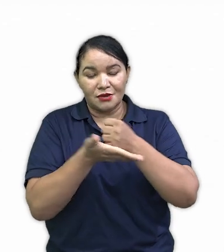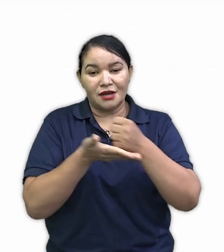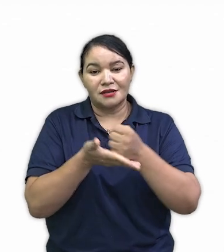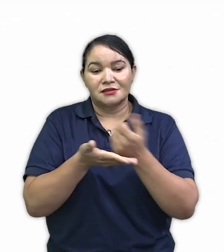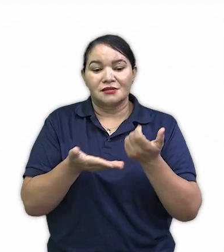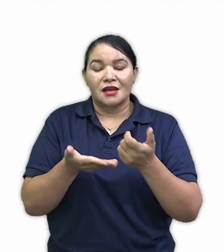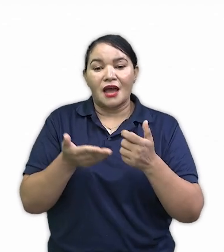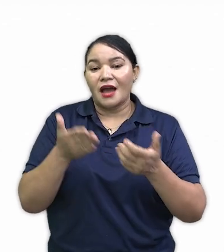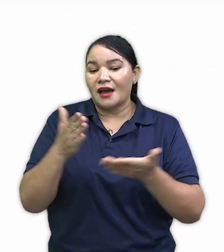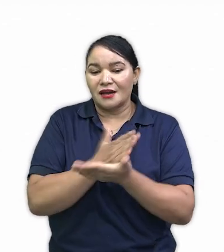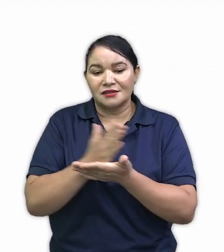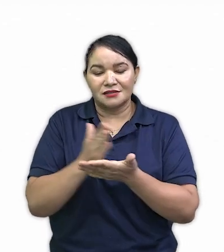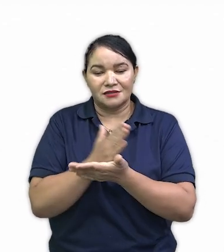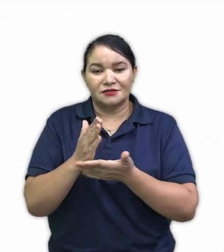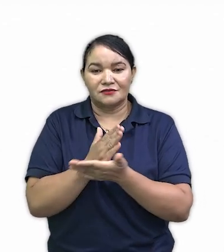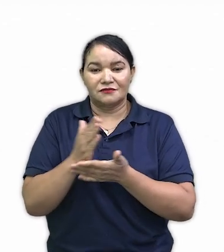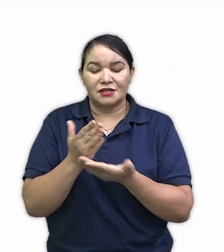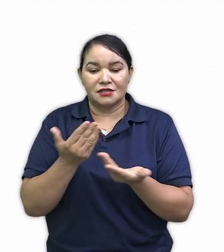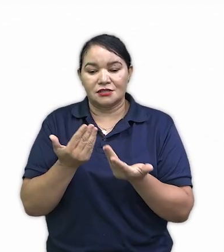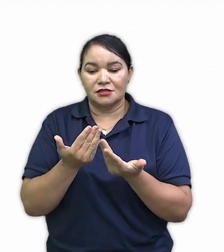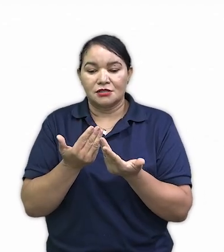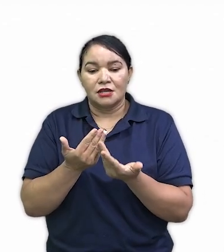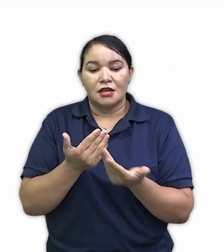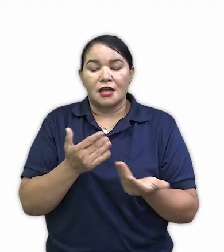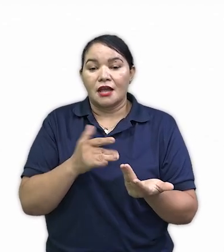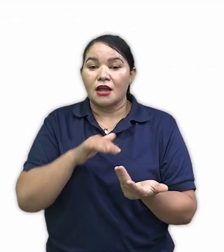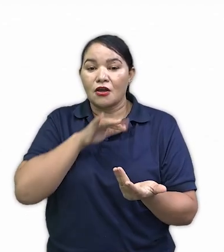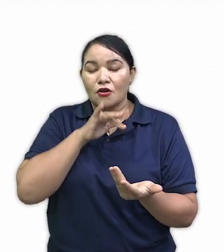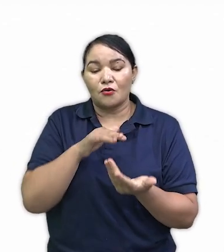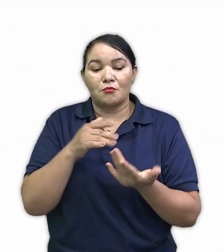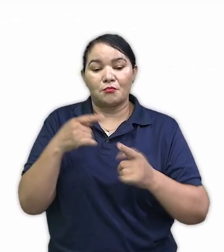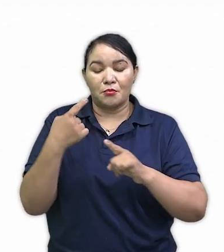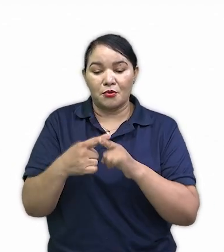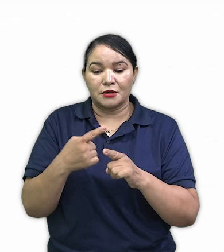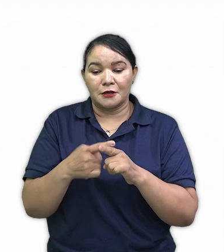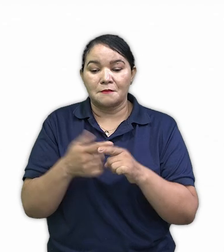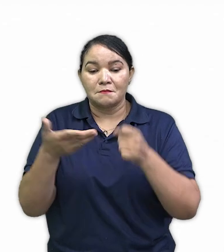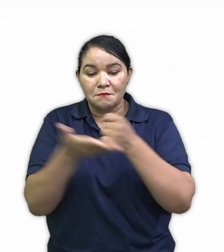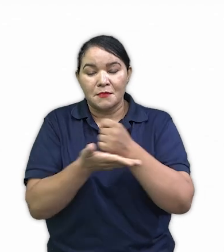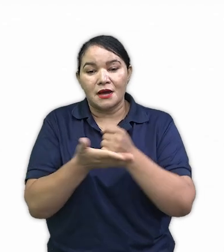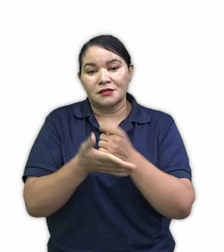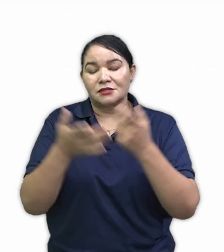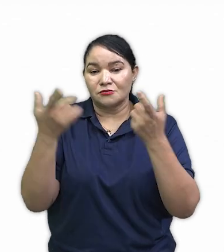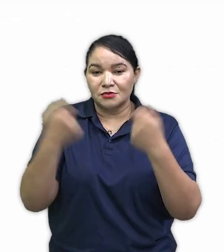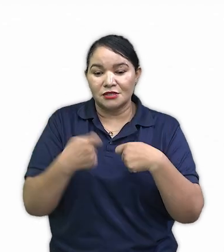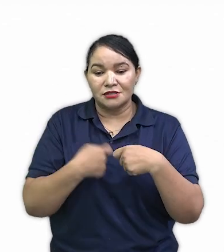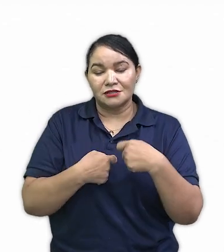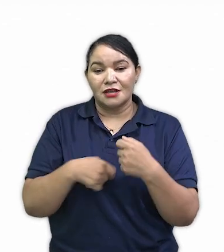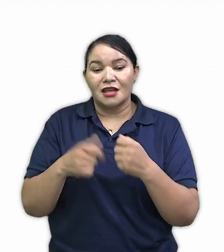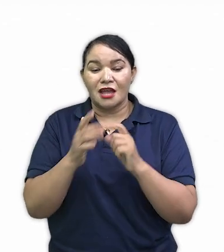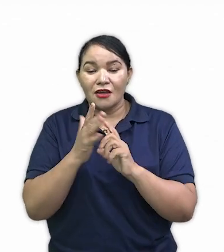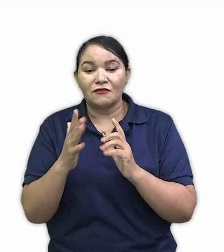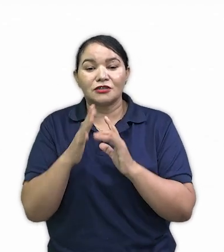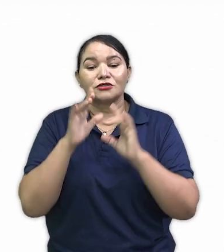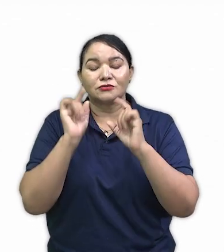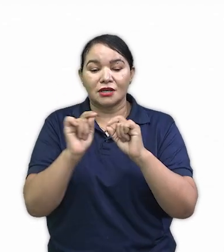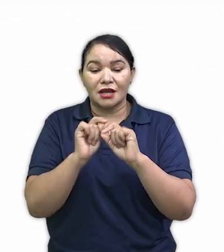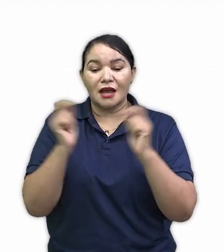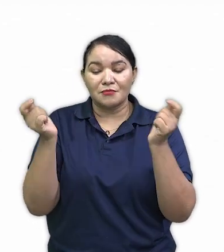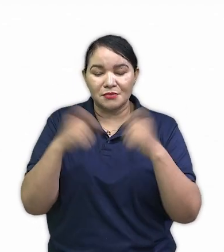base negligenciada, olha só, a base negligenciada, reflete hoje diretamente